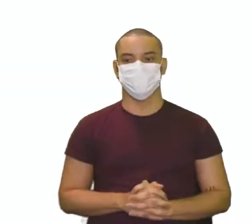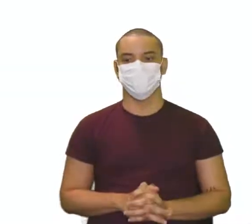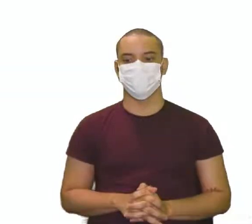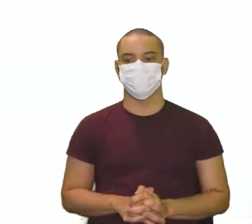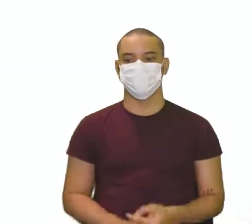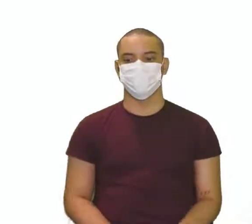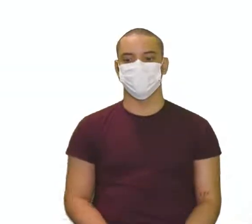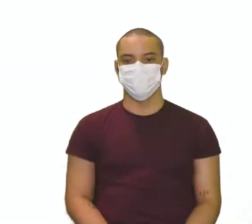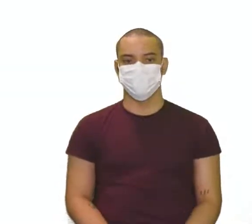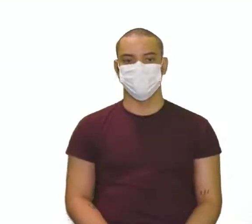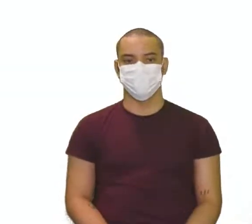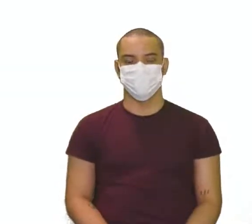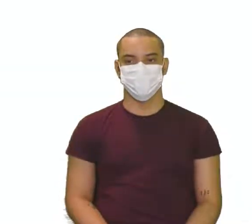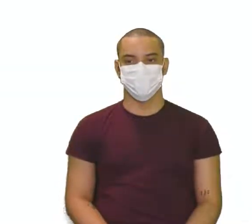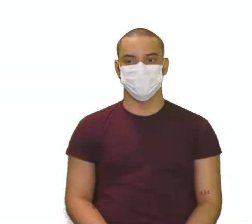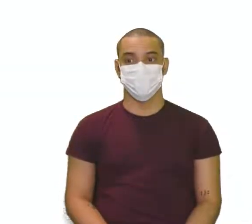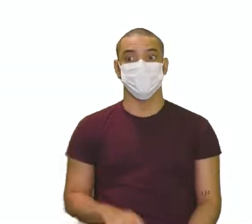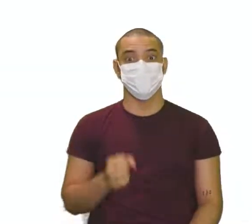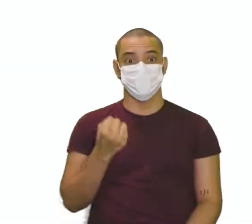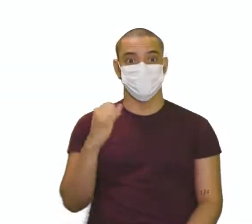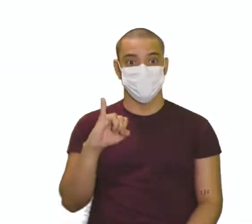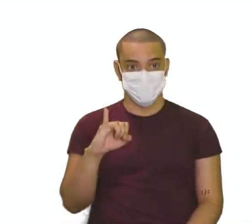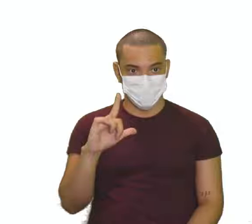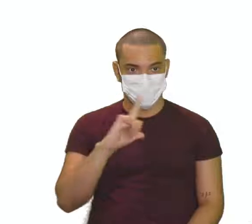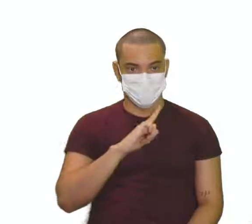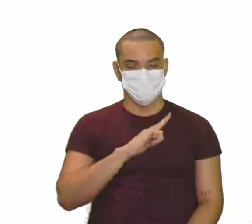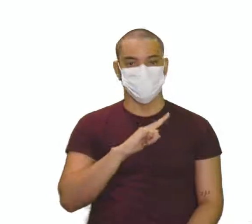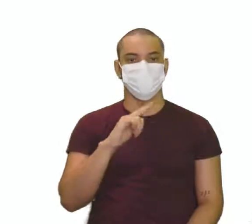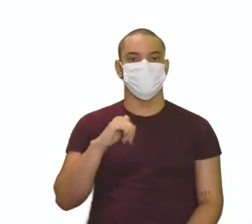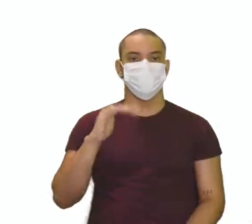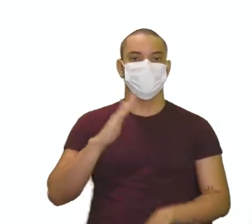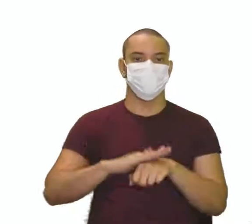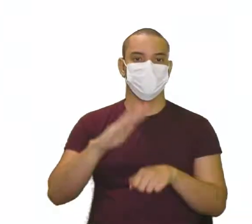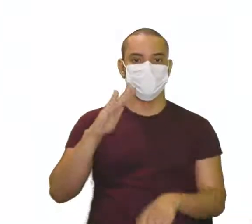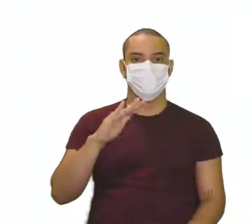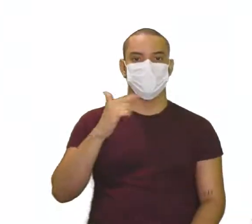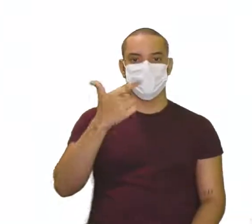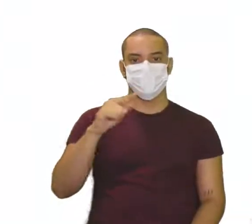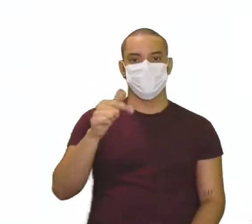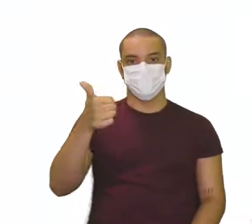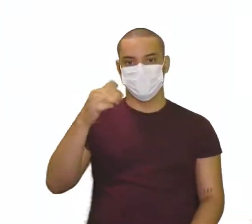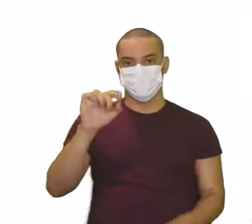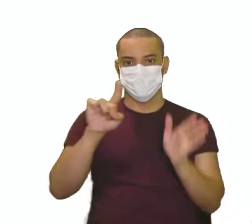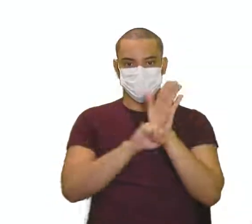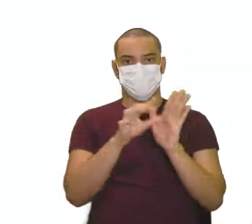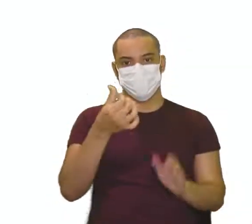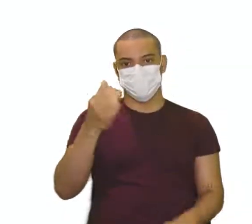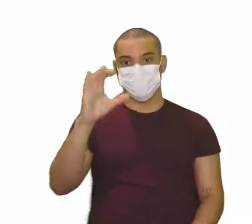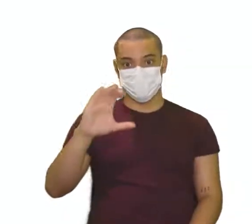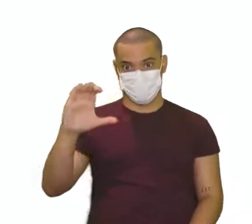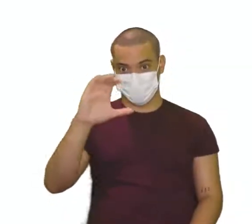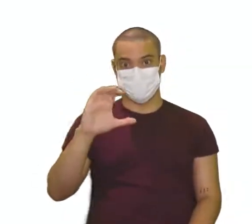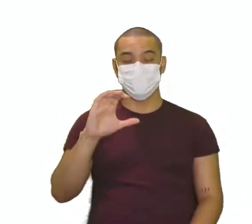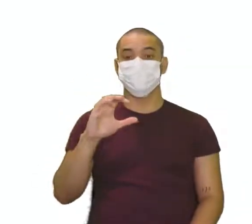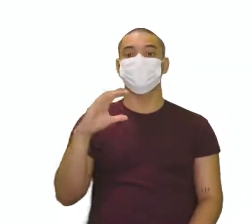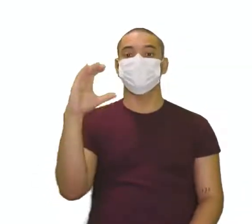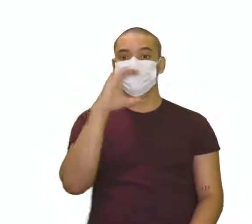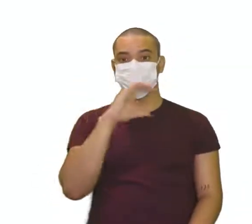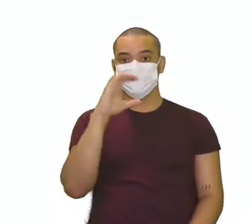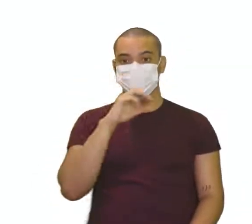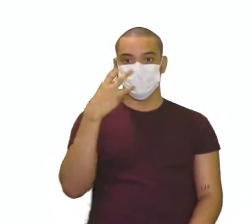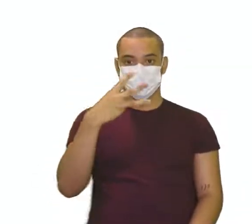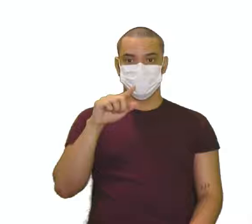só. Se a carga ela vale 2 vezes 10 a menos 6 coulomb, a velocidade dessa carga no campo